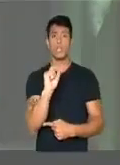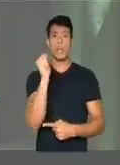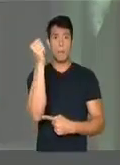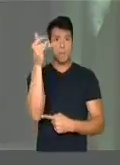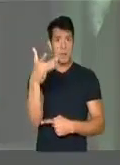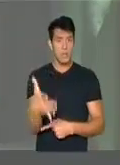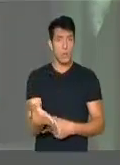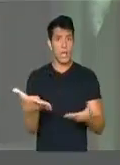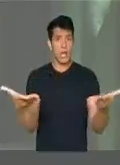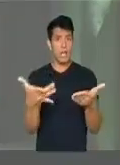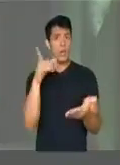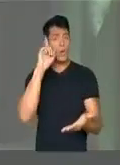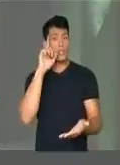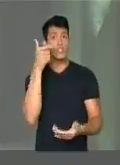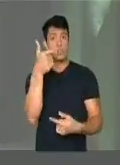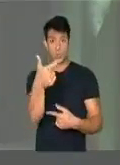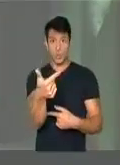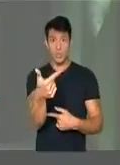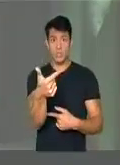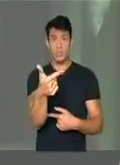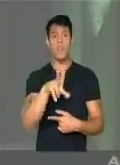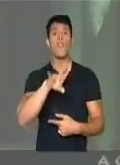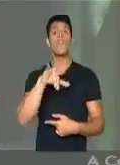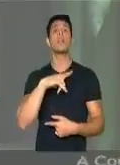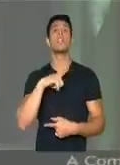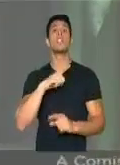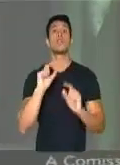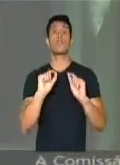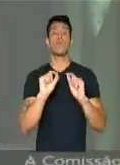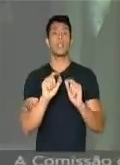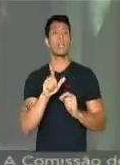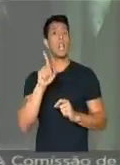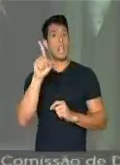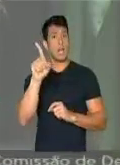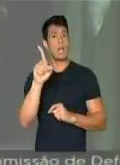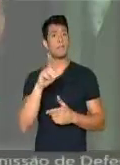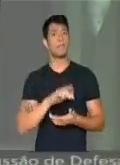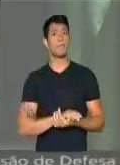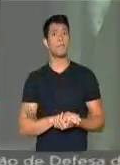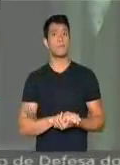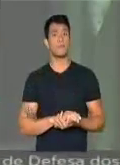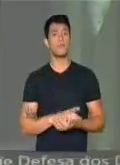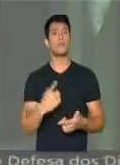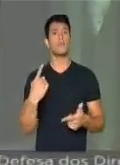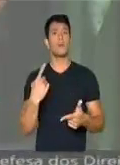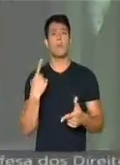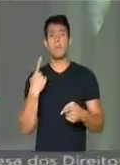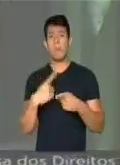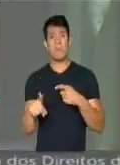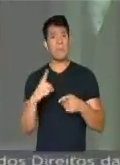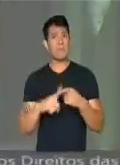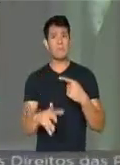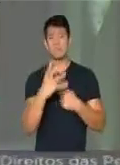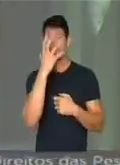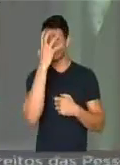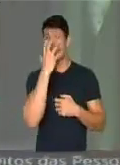2, amanhã, nós tenhamos um fato, uma desgraça, quiçá,